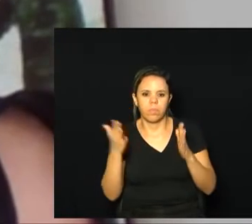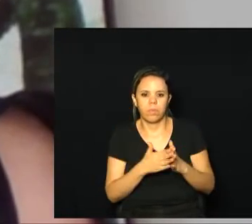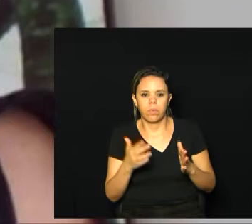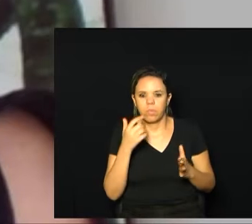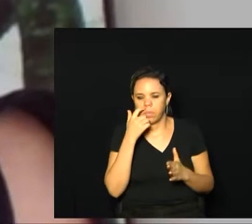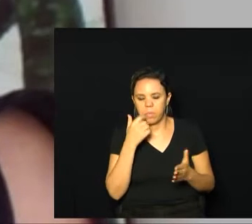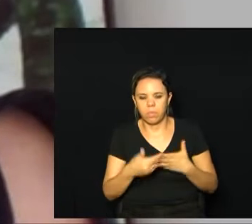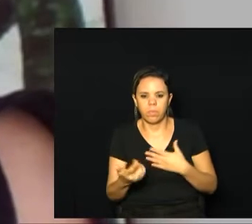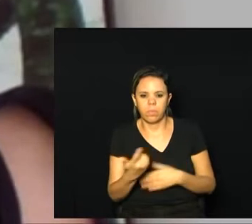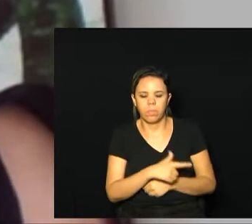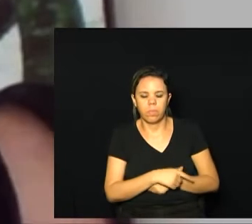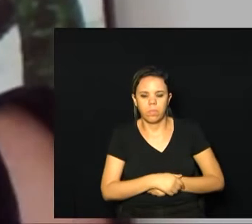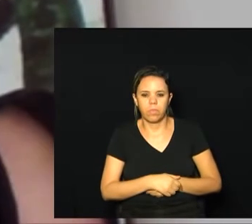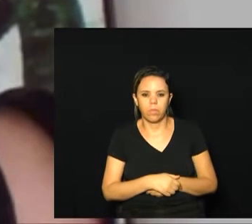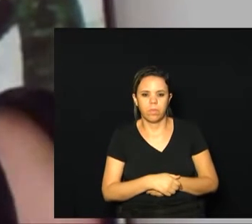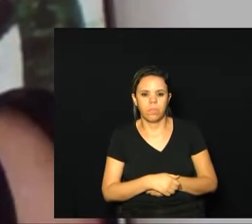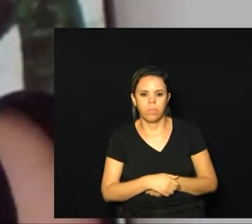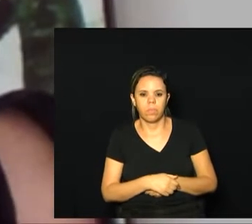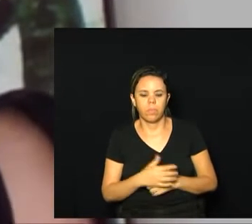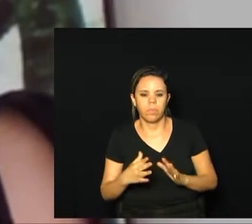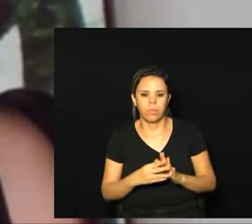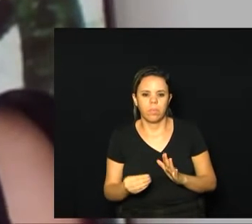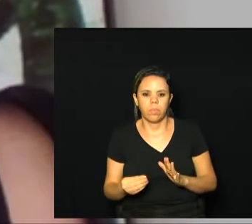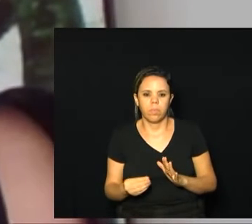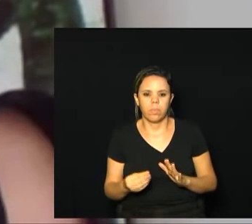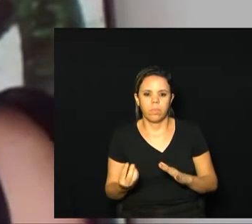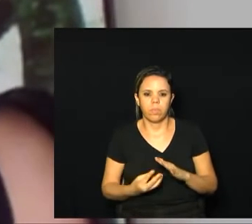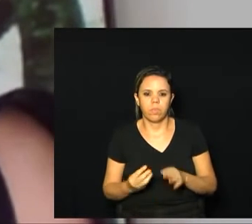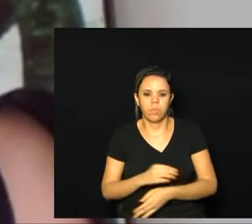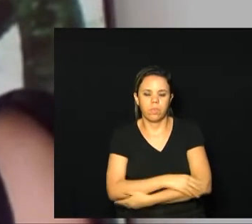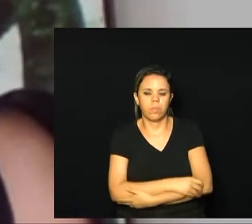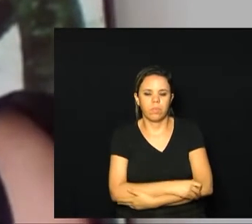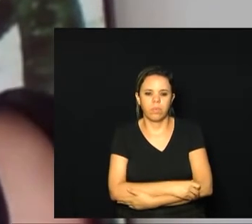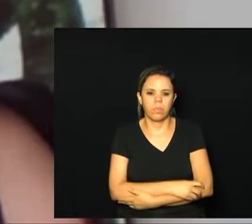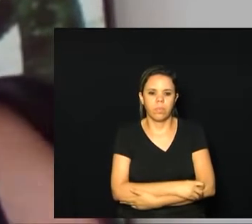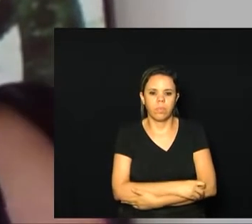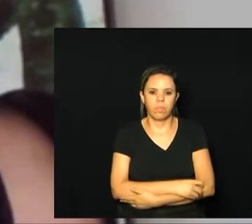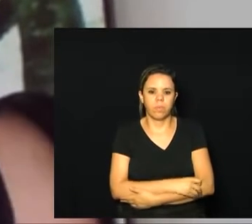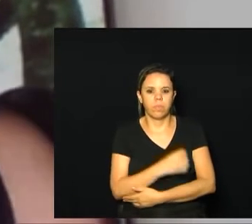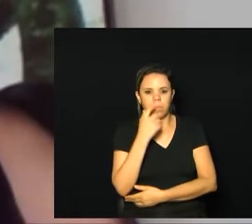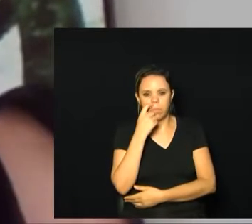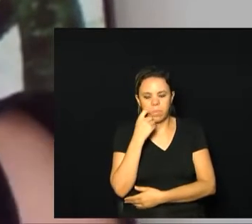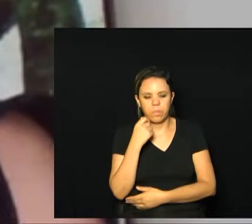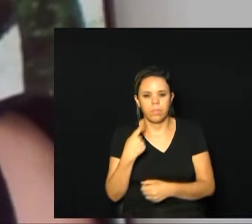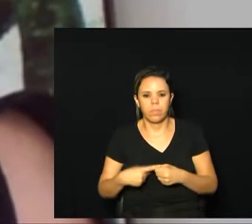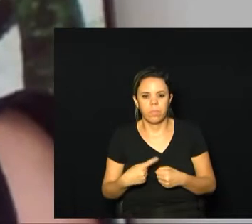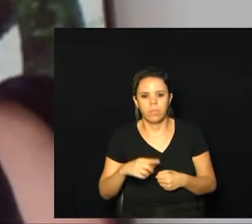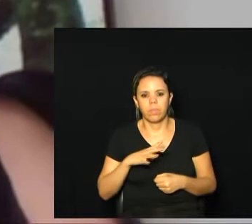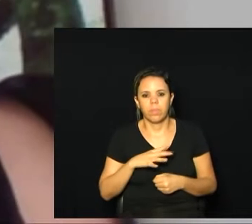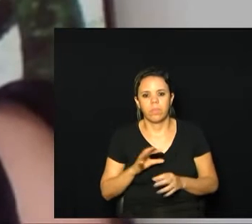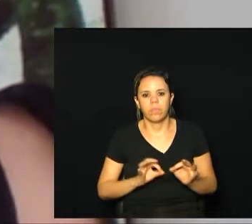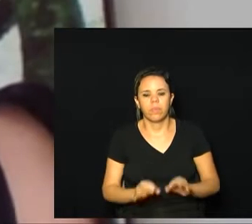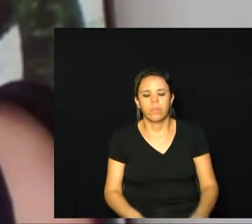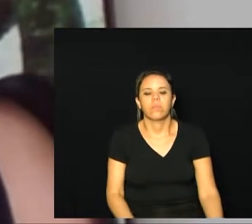em qualquer outra modalidade de licitação, né? Então, daí o município ele vai